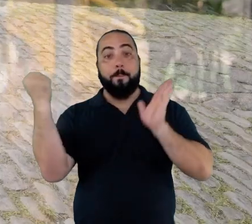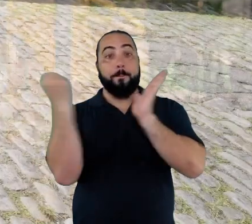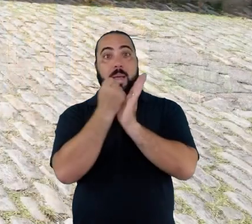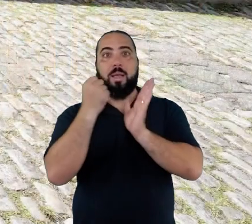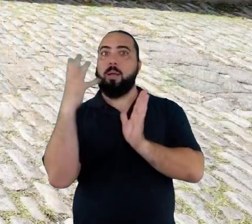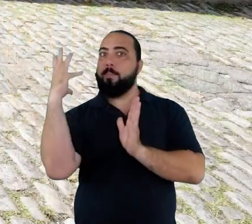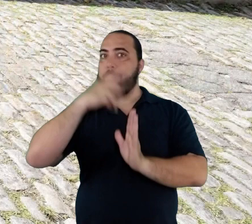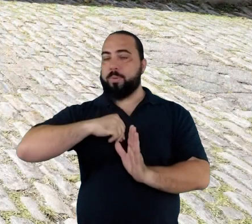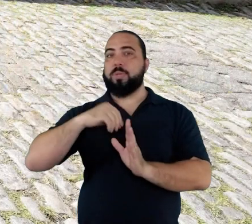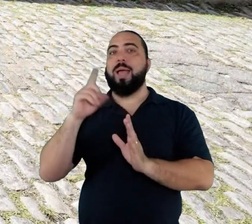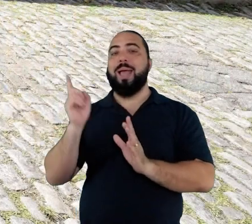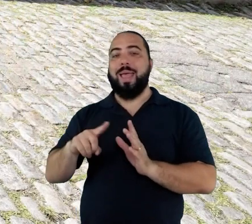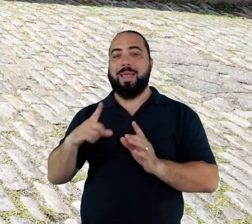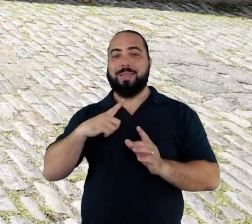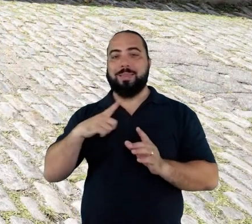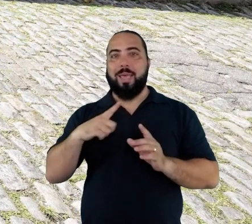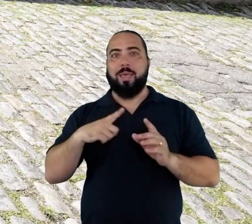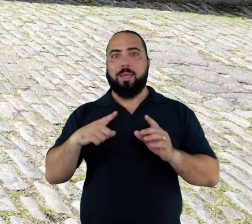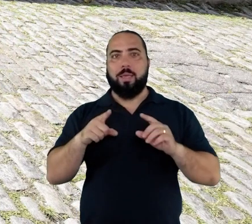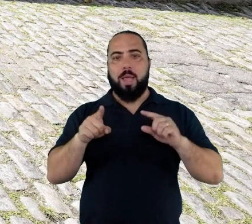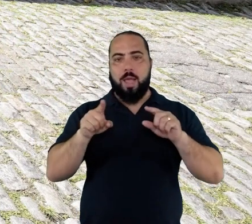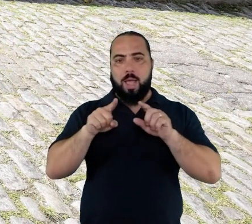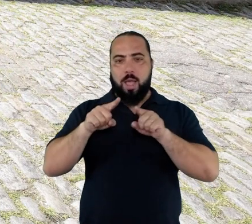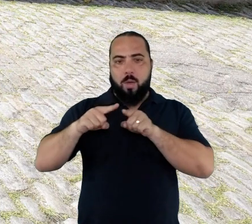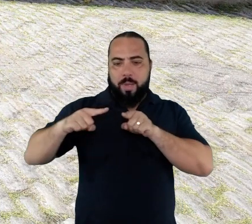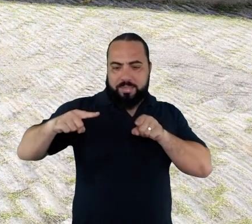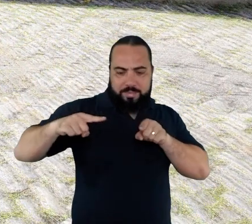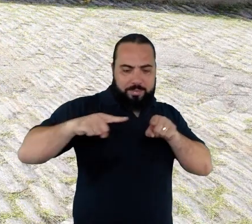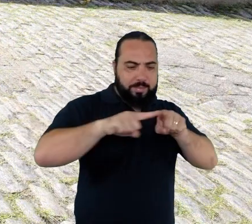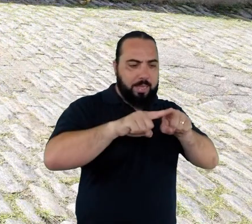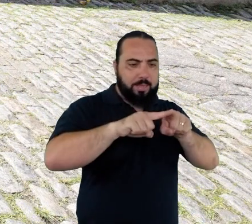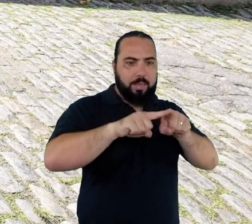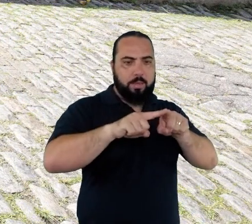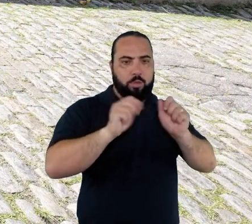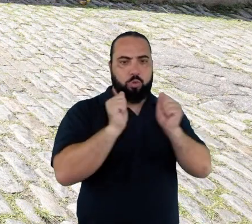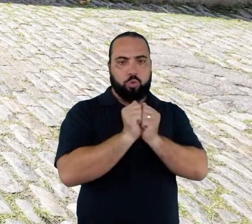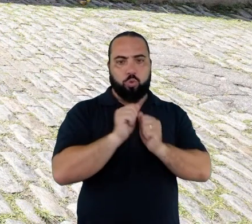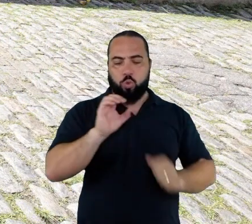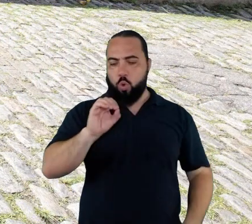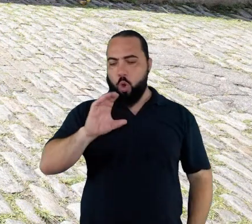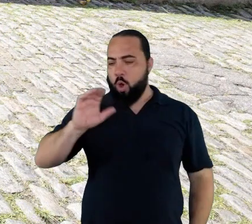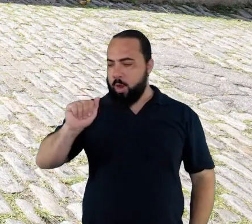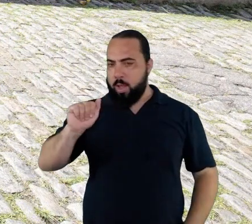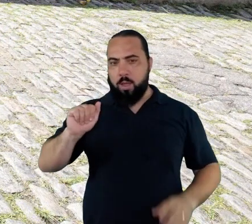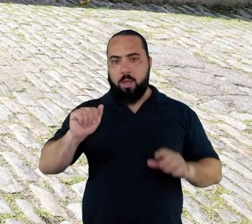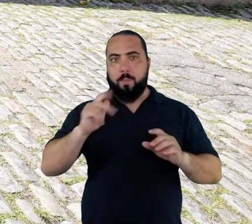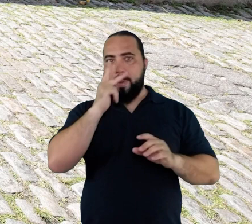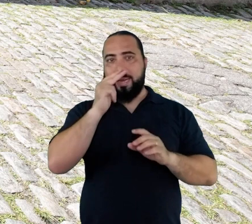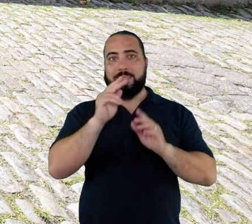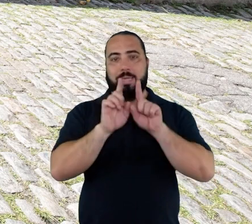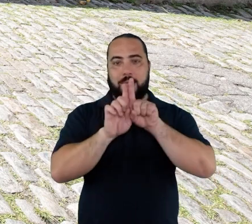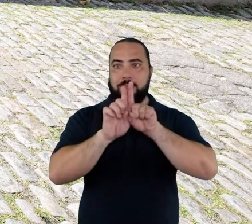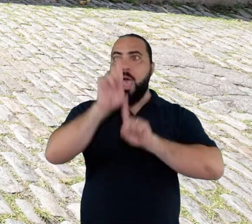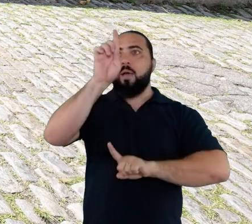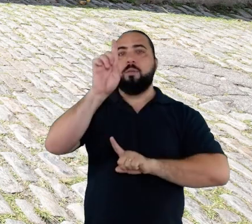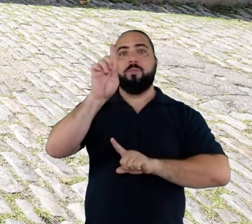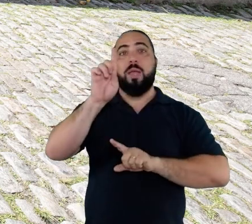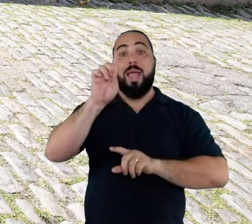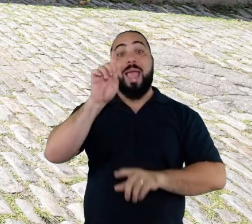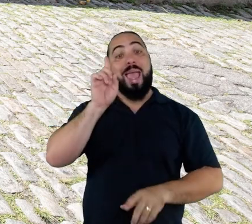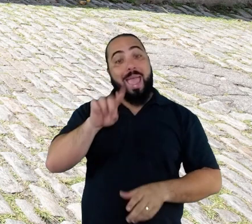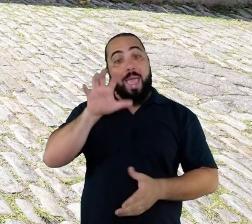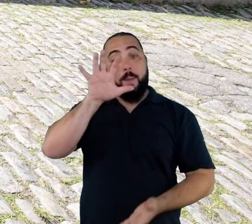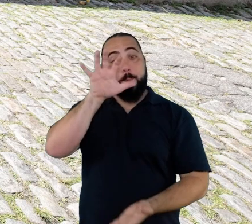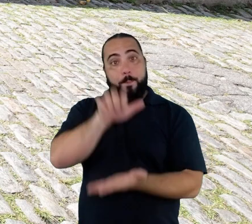belíssima, que é uma mistura de uma seta com uma oca, mas também com uma nave, fazendo então essa presença territorial,